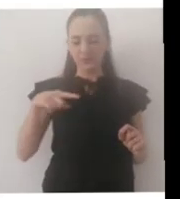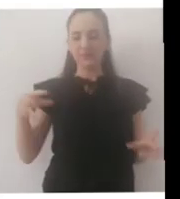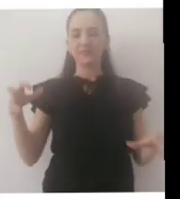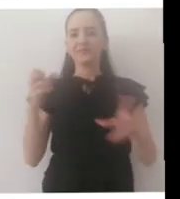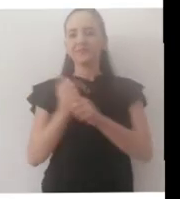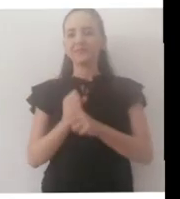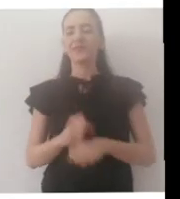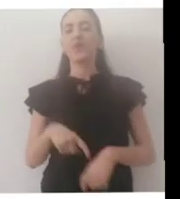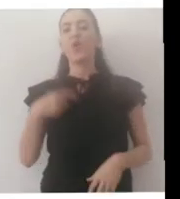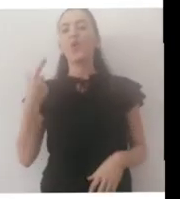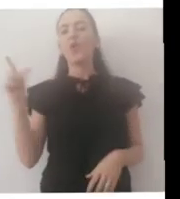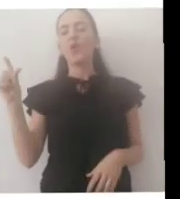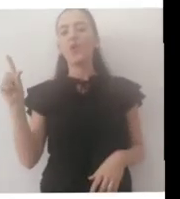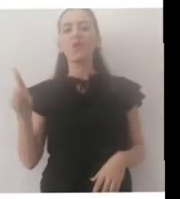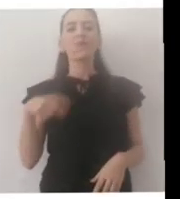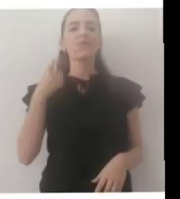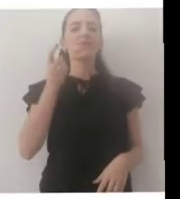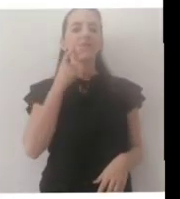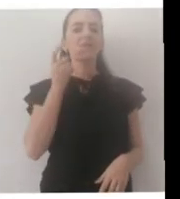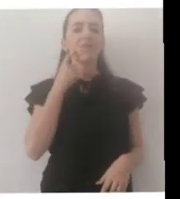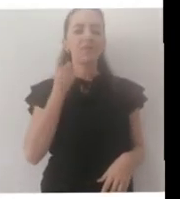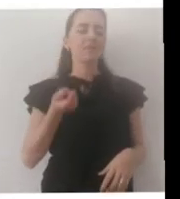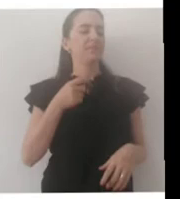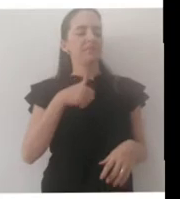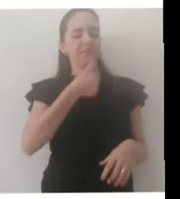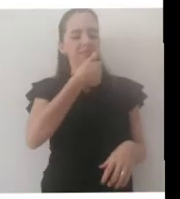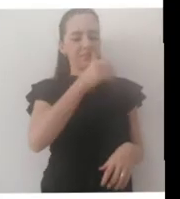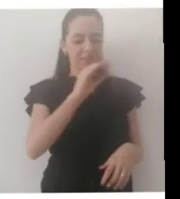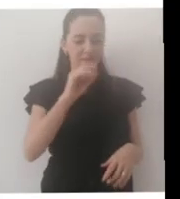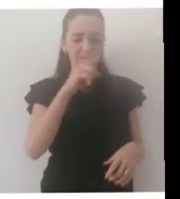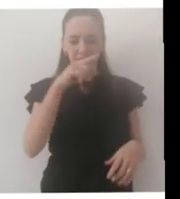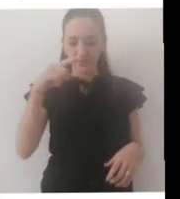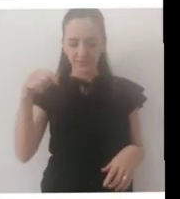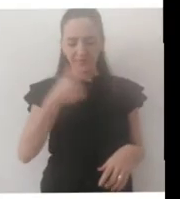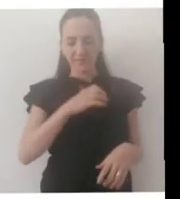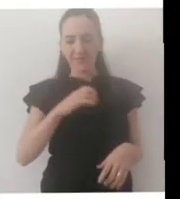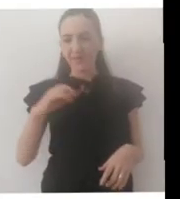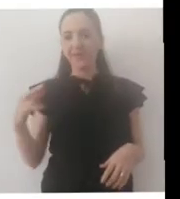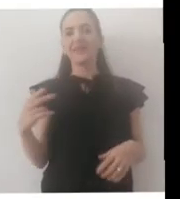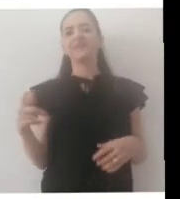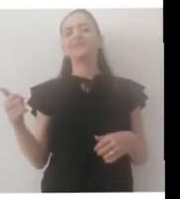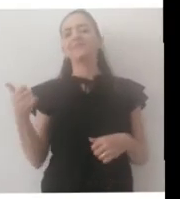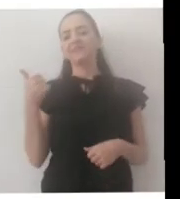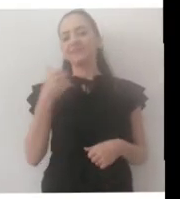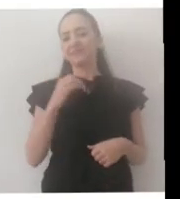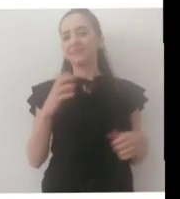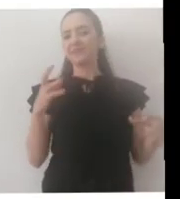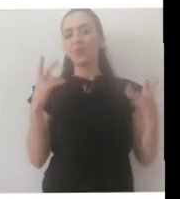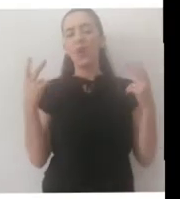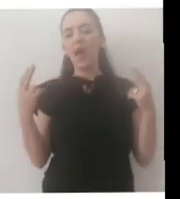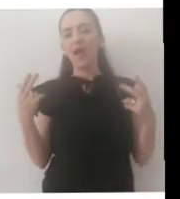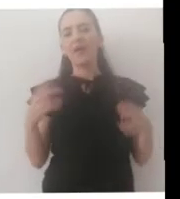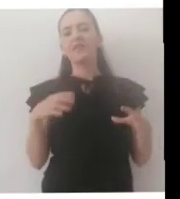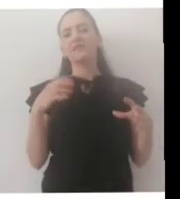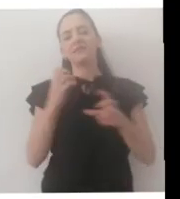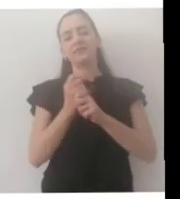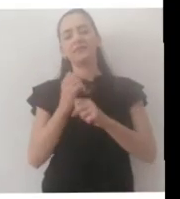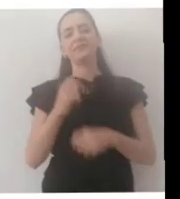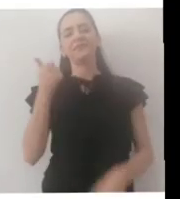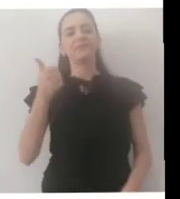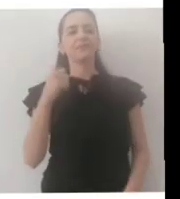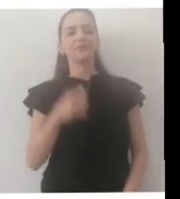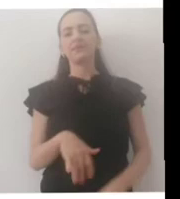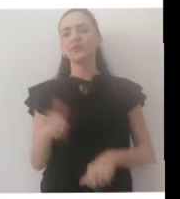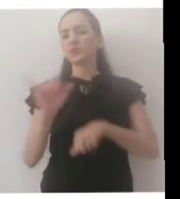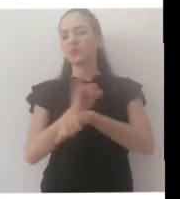aqueles tracinhos, e em outro problema que eu botar 10 balas mais 10 balas, ela vai usar o mesmo tipo de atividade, a mesma